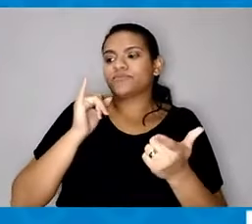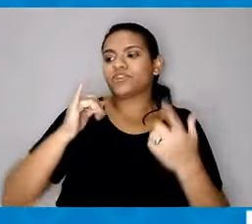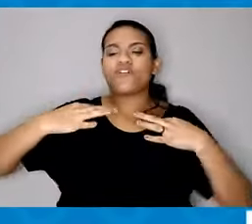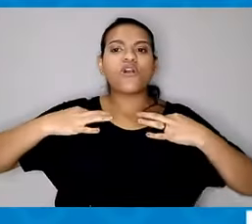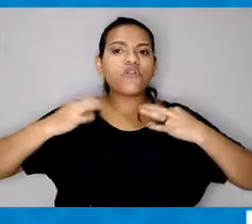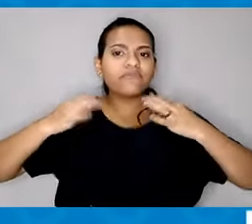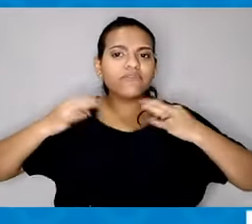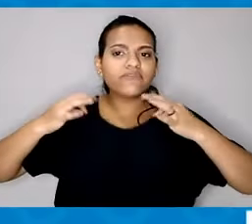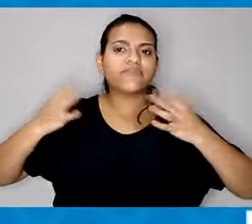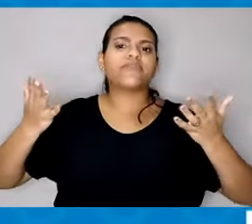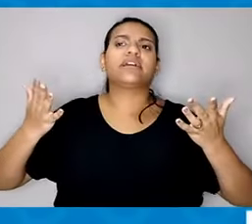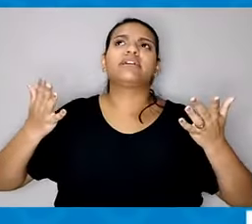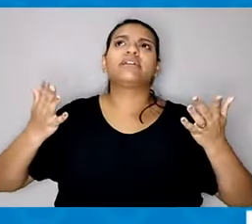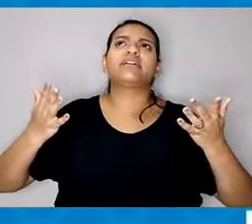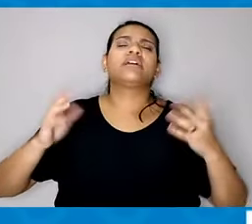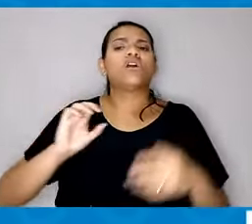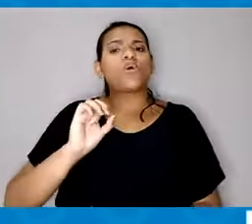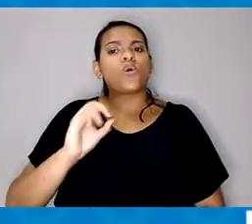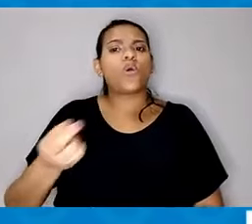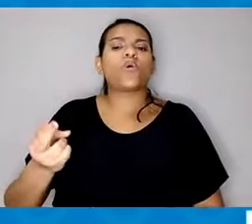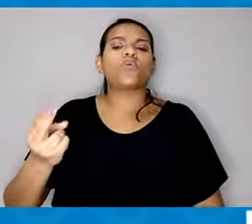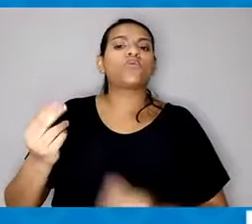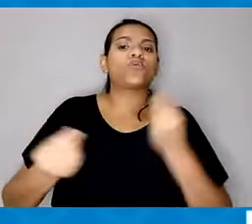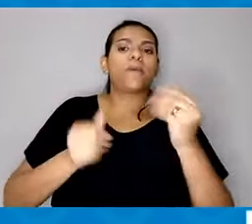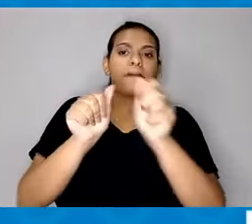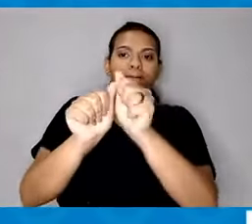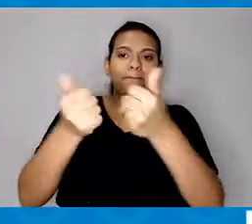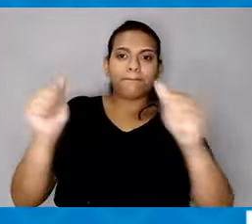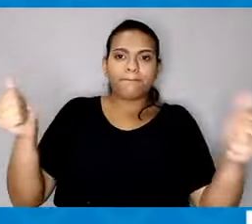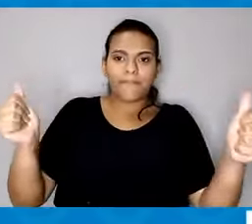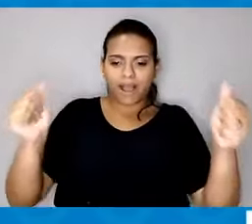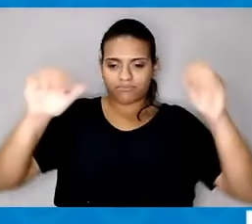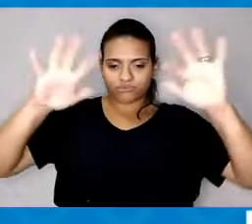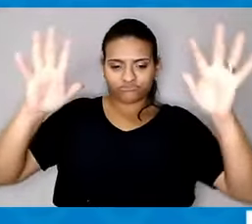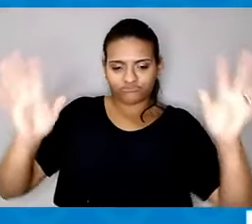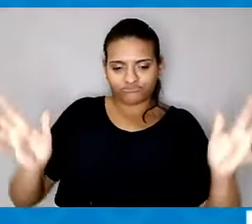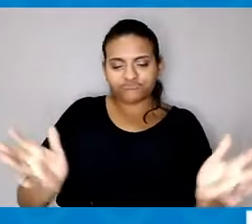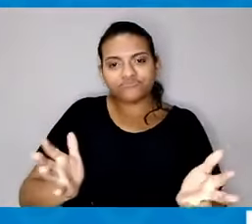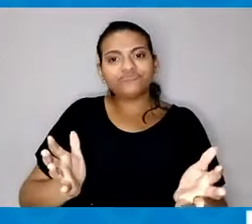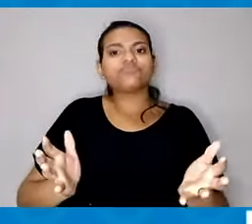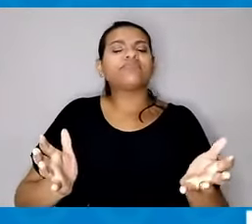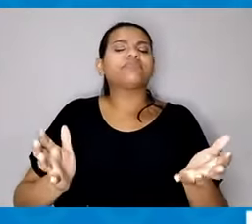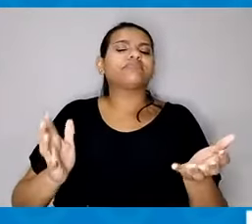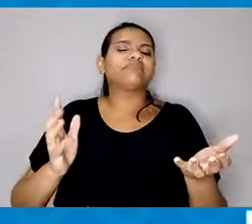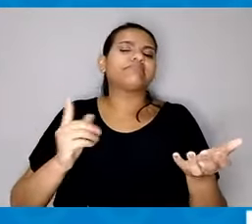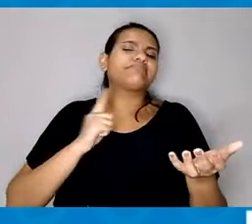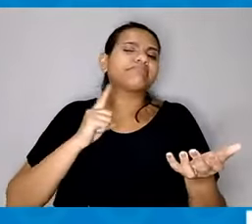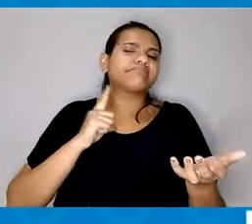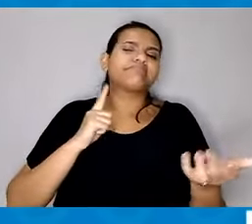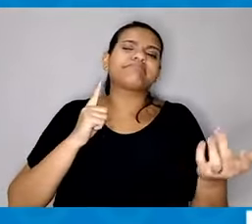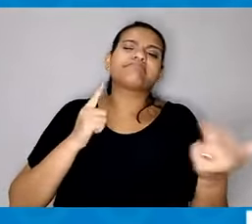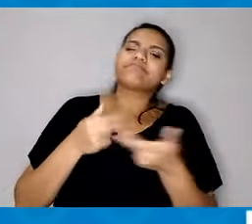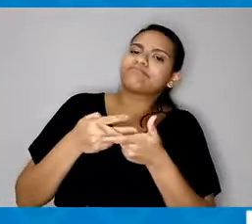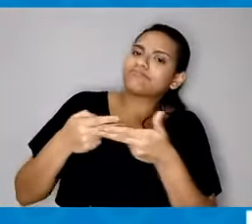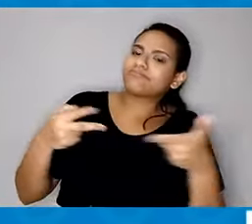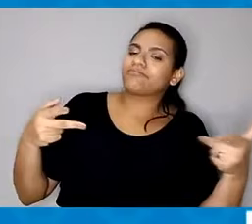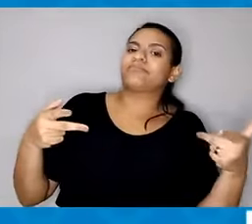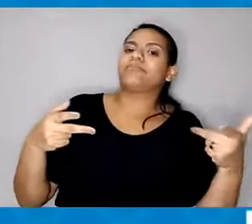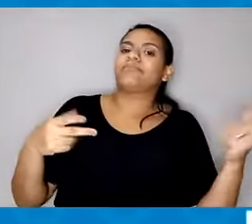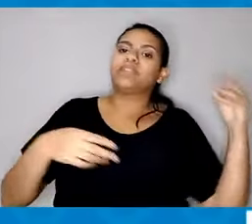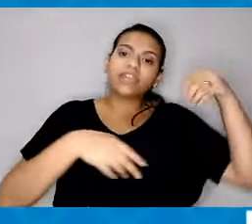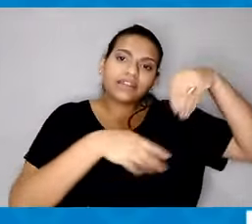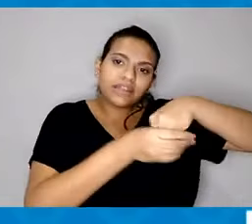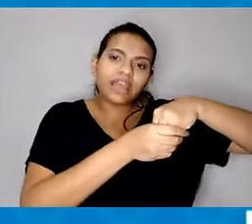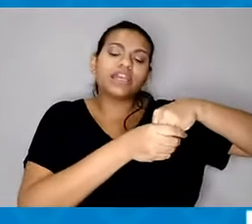os aspectos geográficos e de inserção de agentes políticos dentro de um determinado